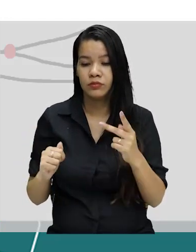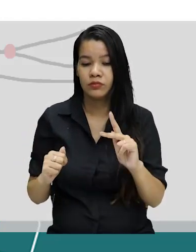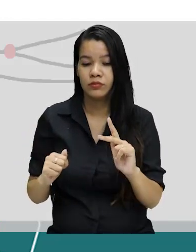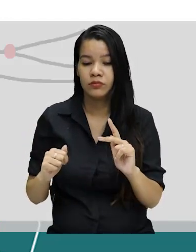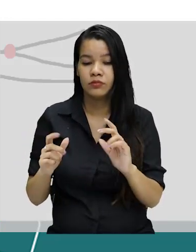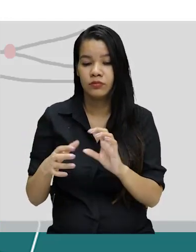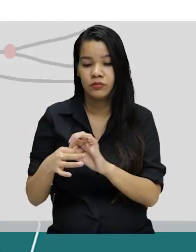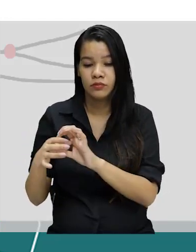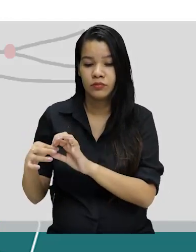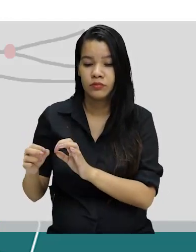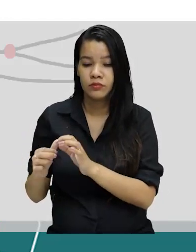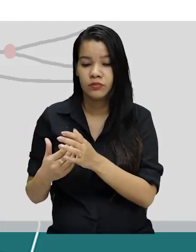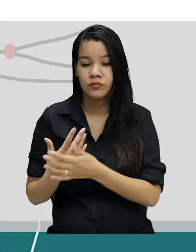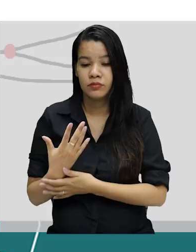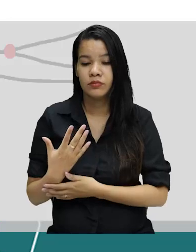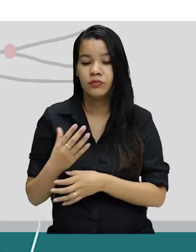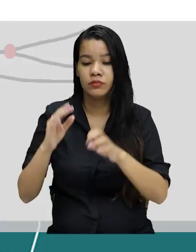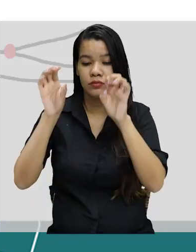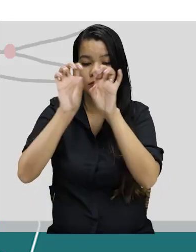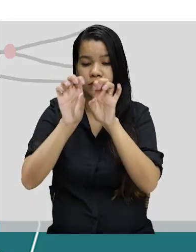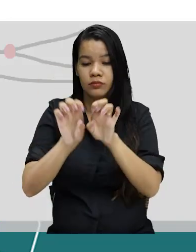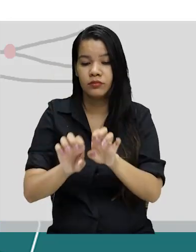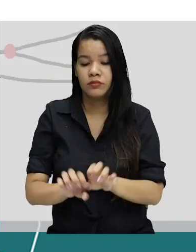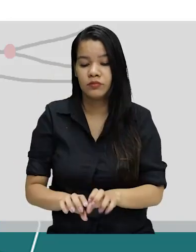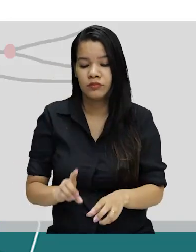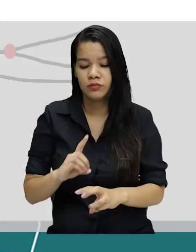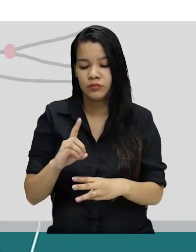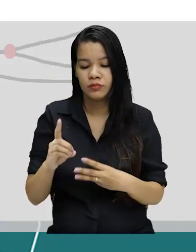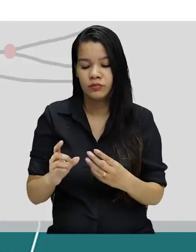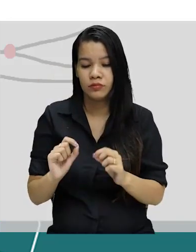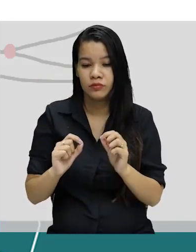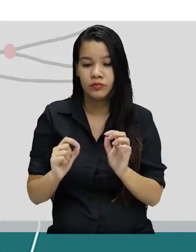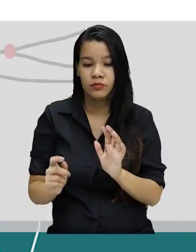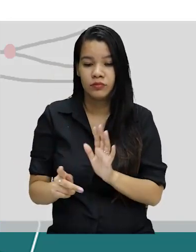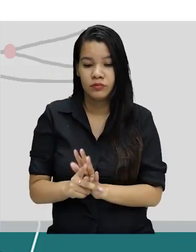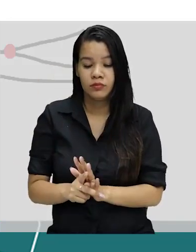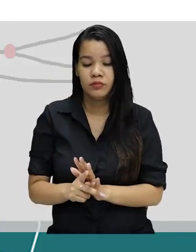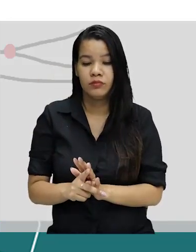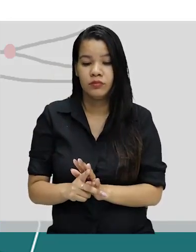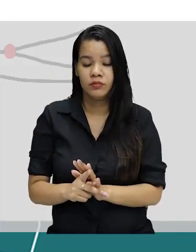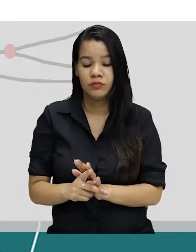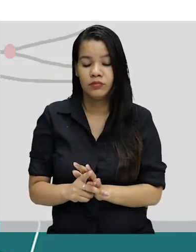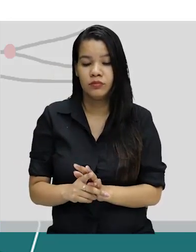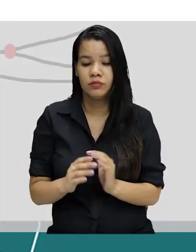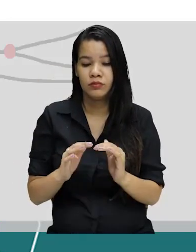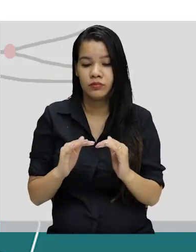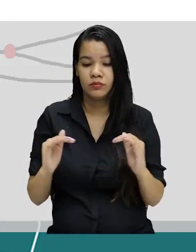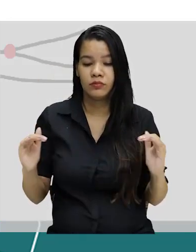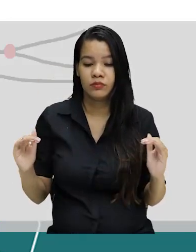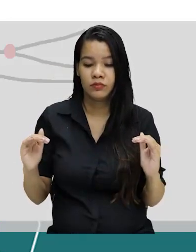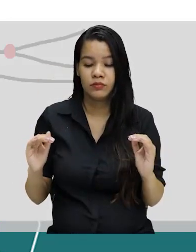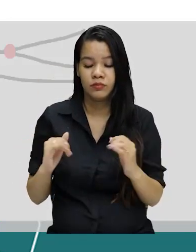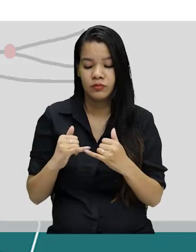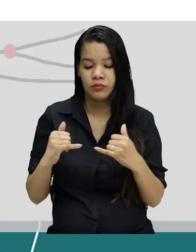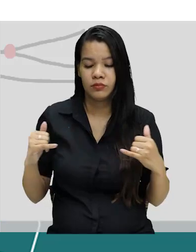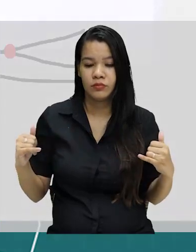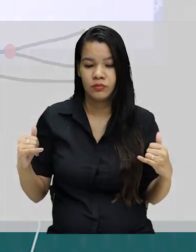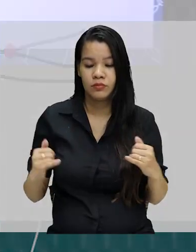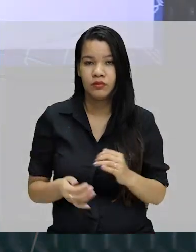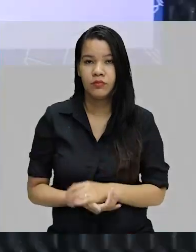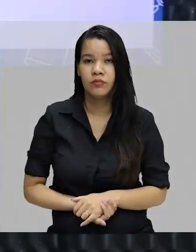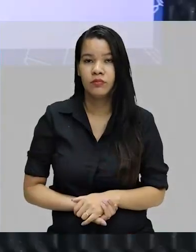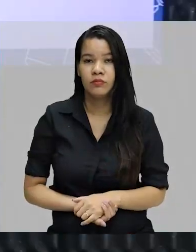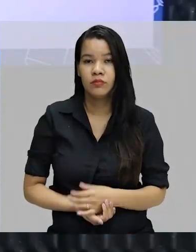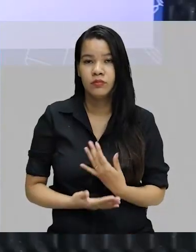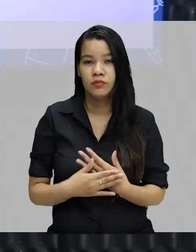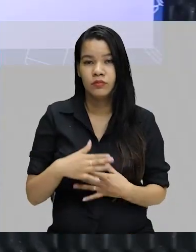ligações originam estruturas tridimensionais que mantêm a cadeia do polímero alinhada, tornando a borracha